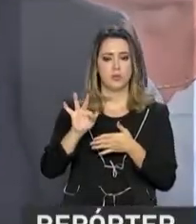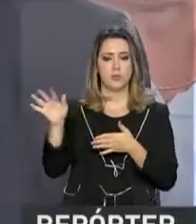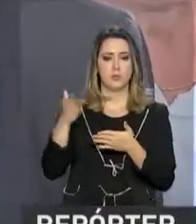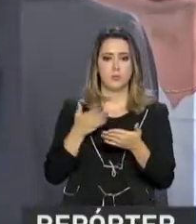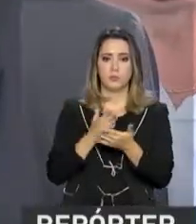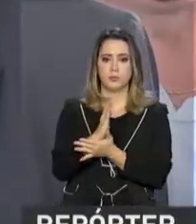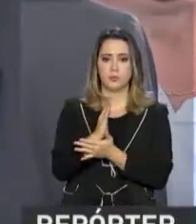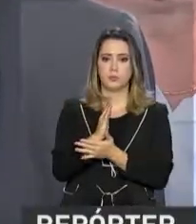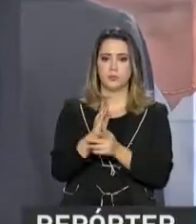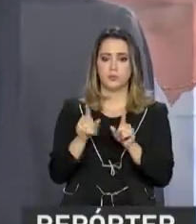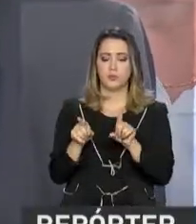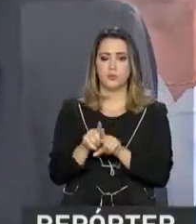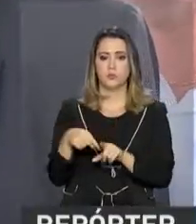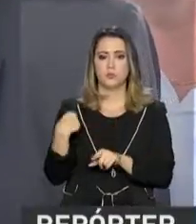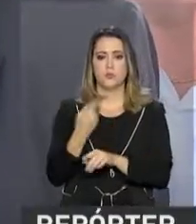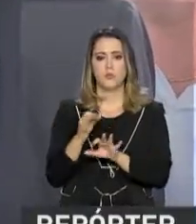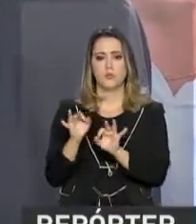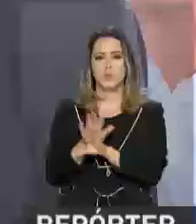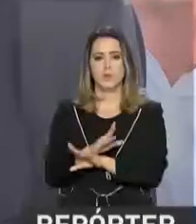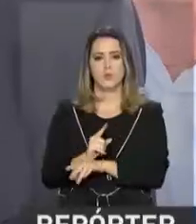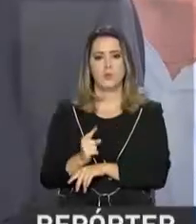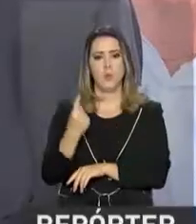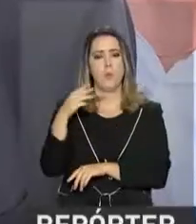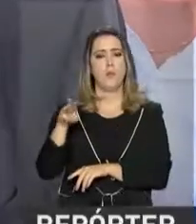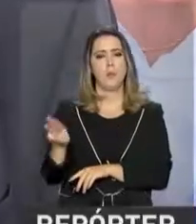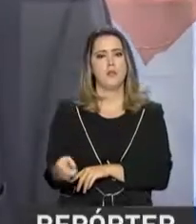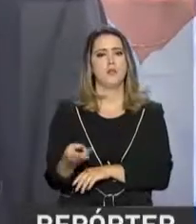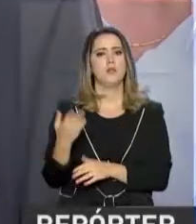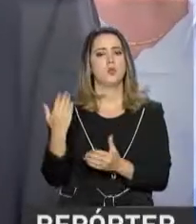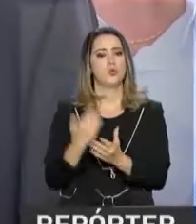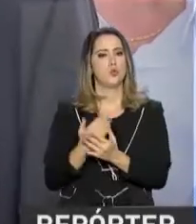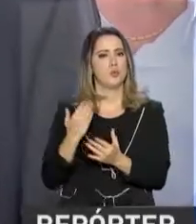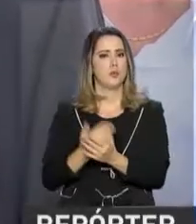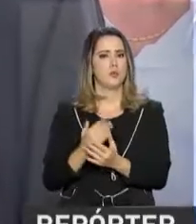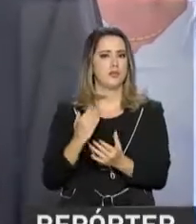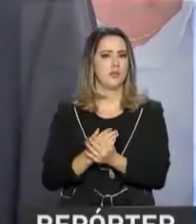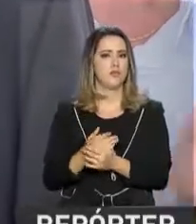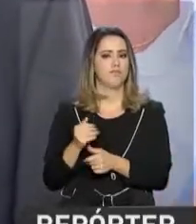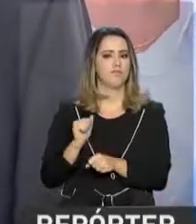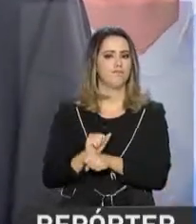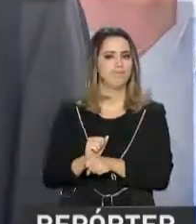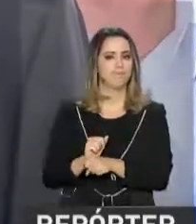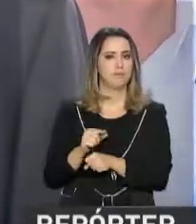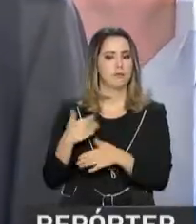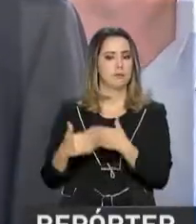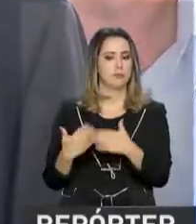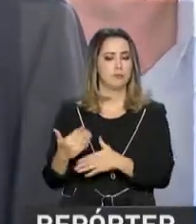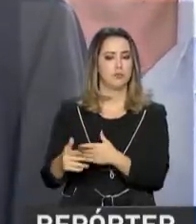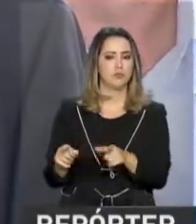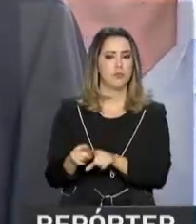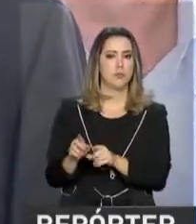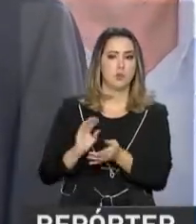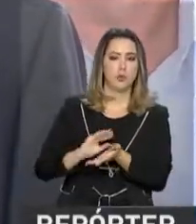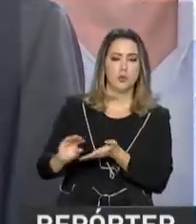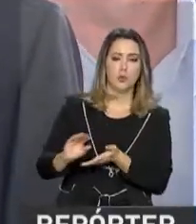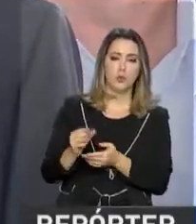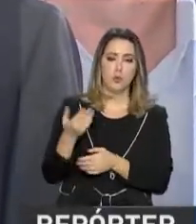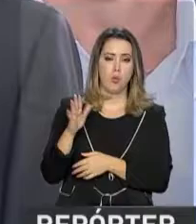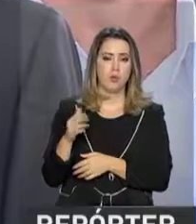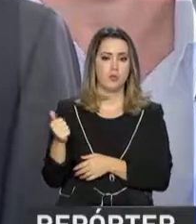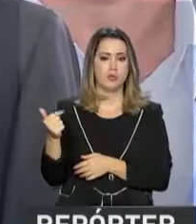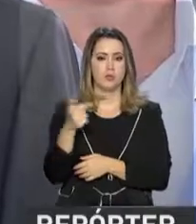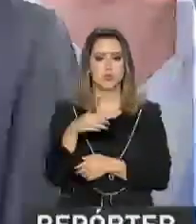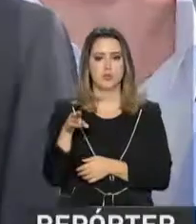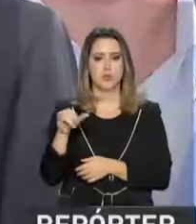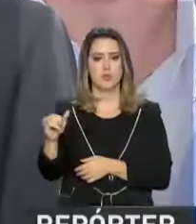entrada. E homologado, nós eliminamos mais de 1 milhão de processos que estão em andamento e, além disso, injetamos praticamente